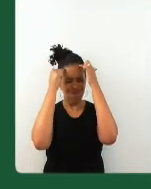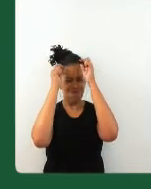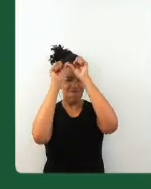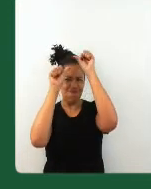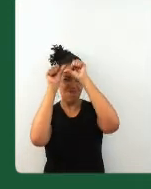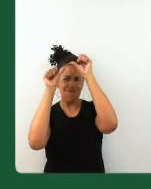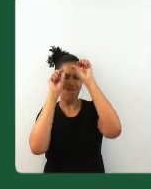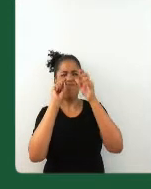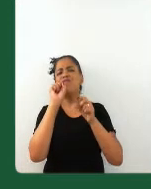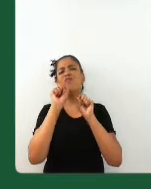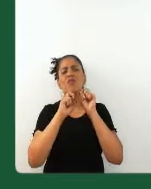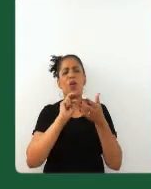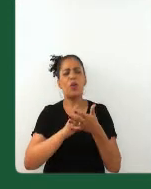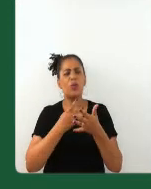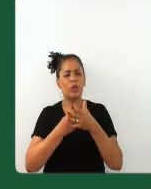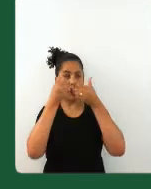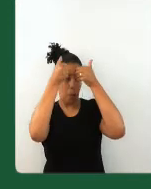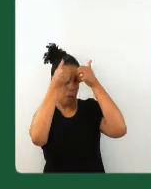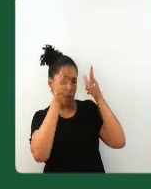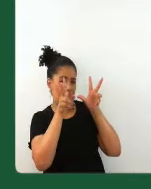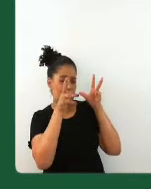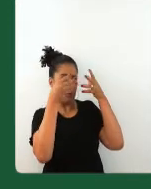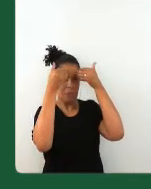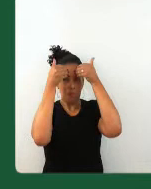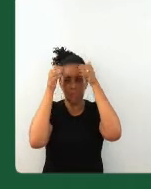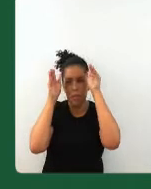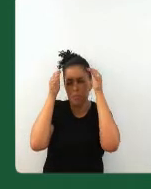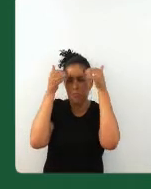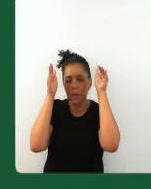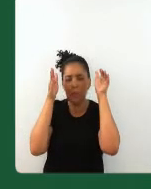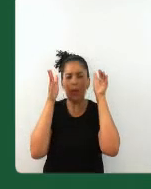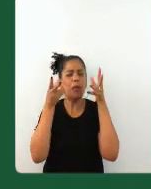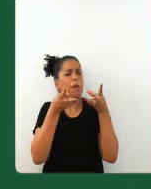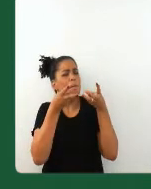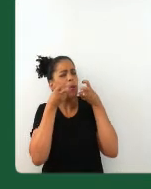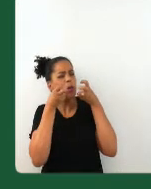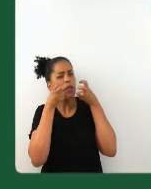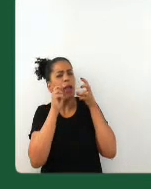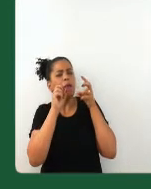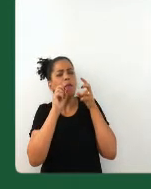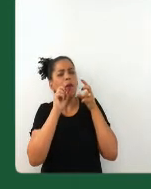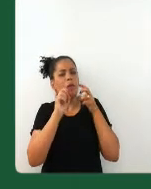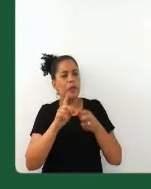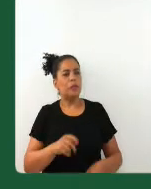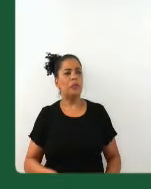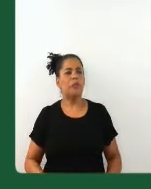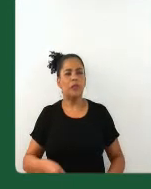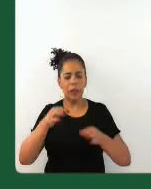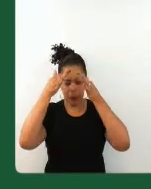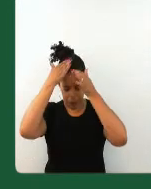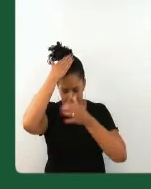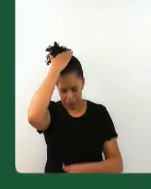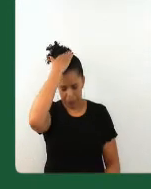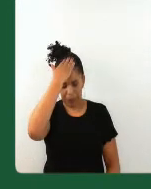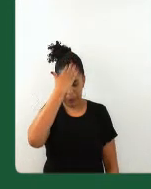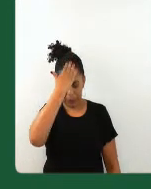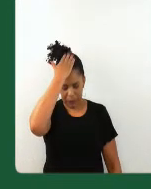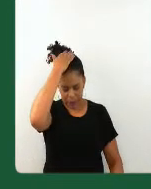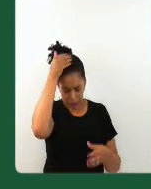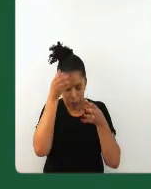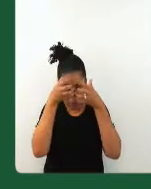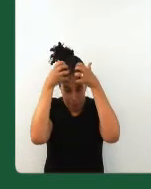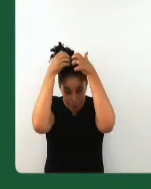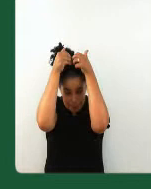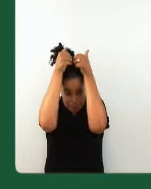estão abertas, e é possível ver a sutura sagital, que é bem em cima da cabeça, está aberta,